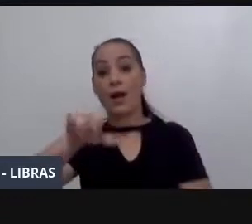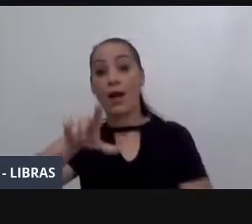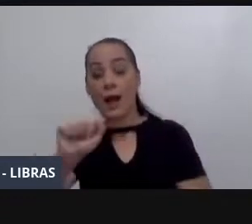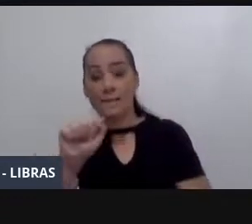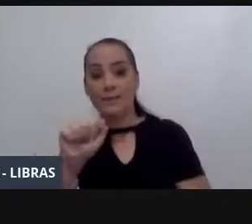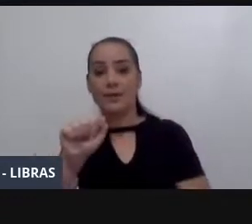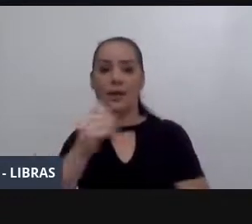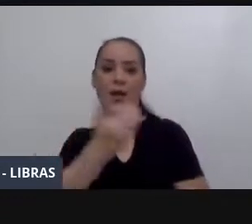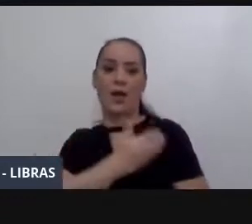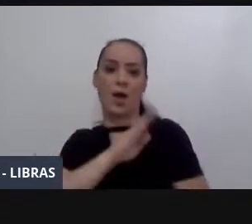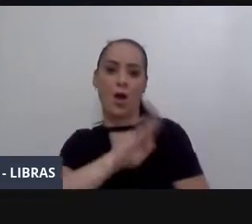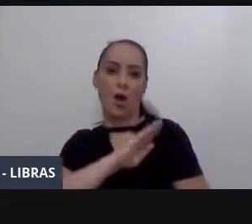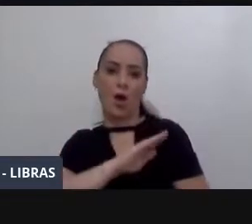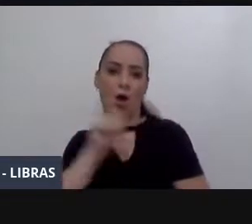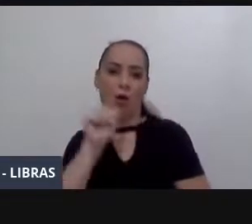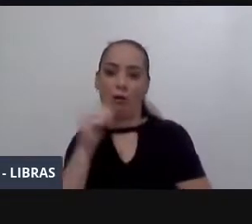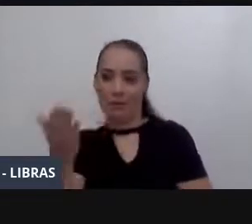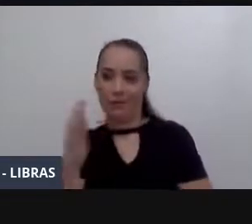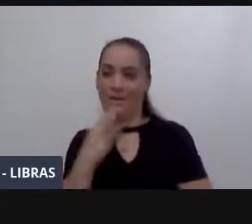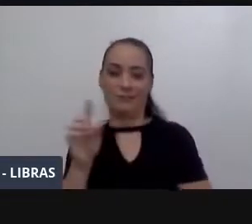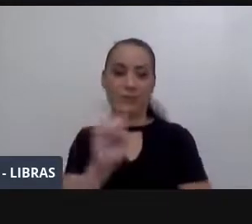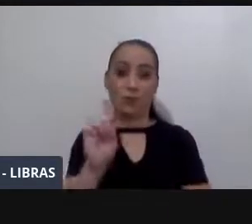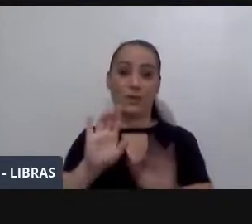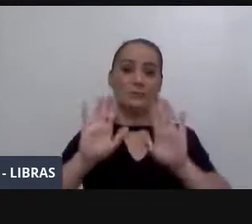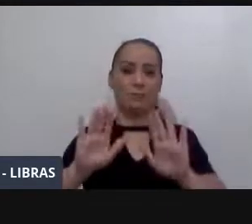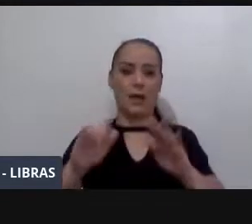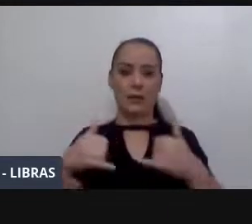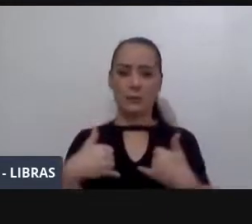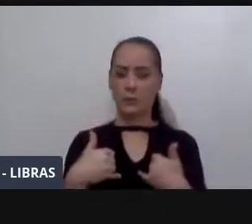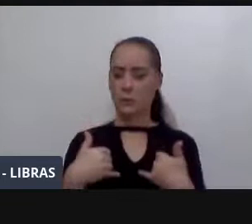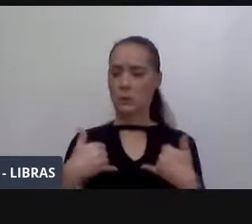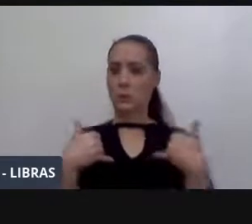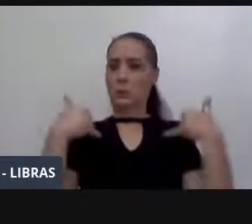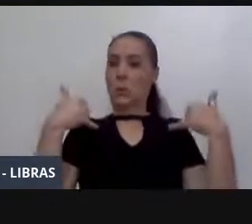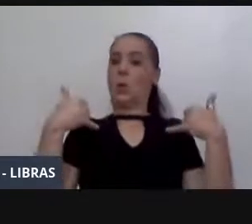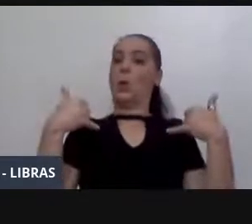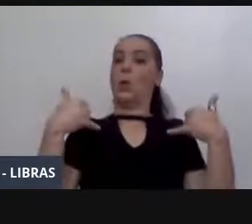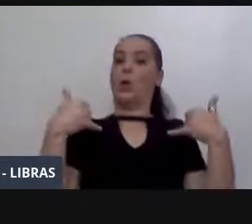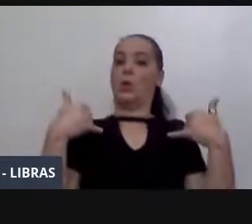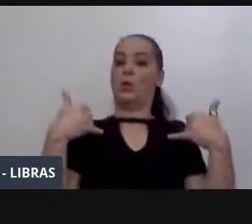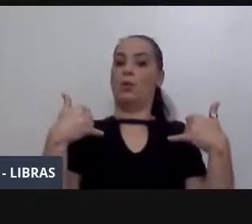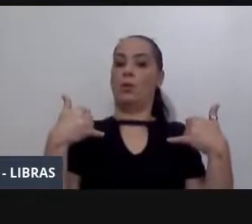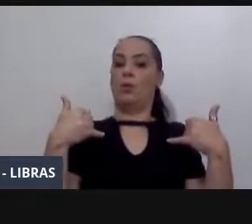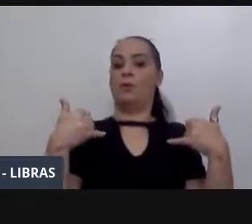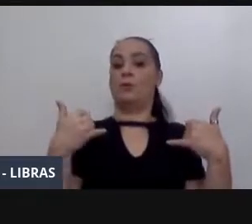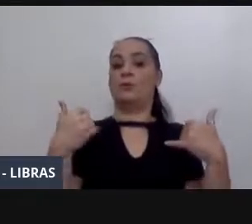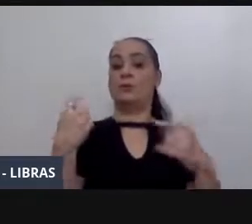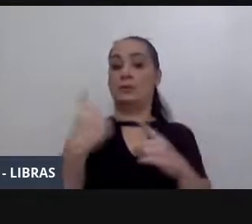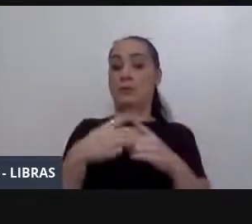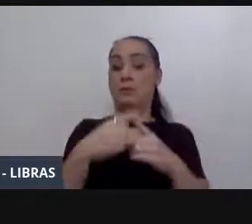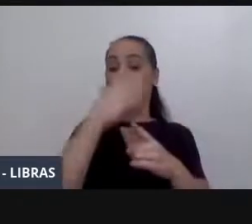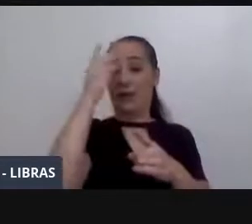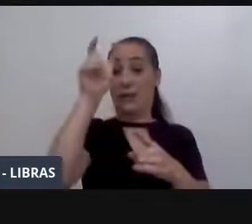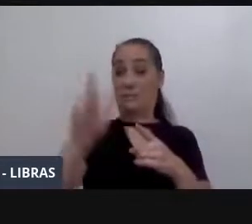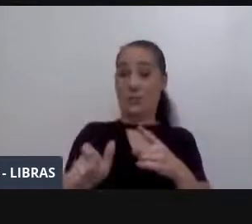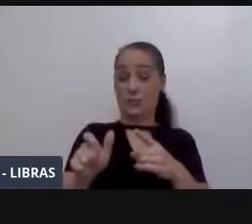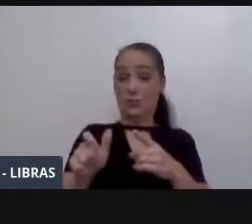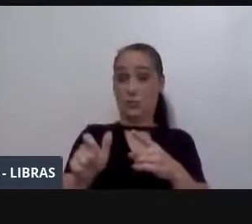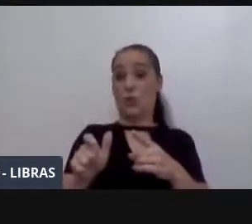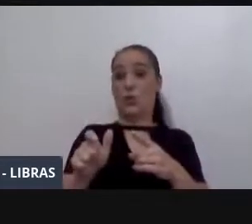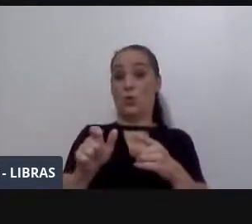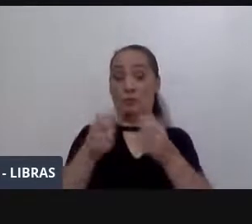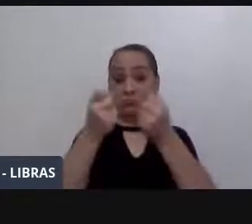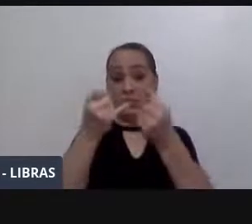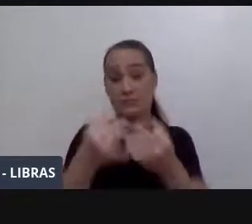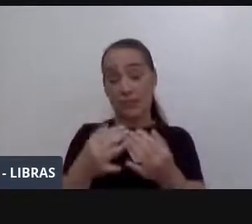conheço, mas que é orgulhosa que ninguém nunca passou no exame, então melhor cancelar esse exame. Se ninguém vai passar